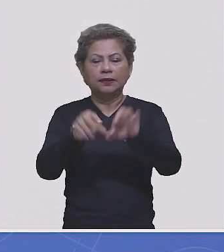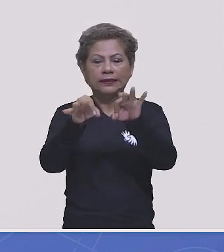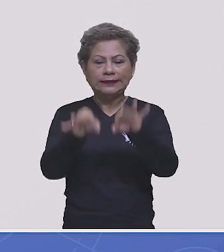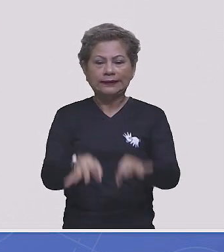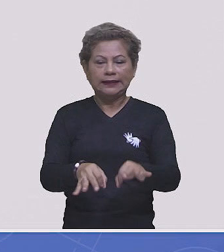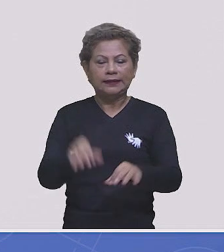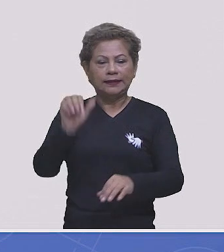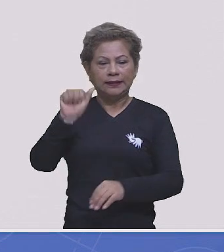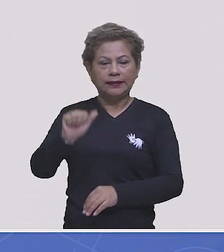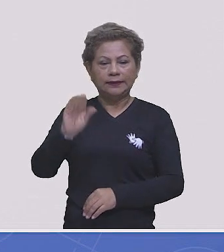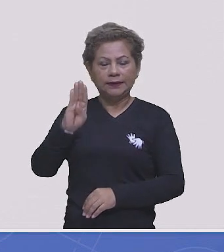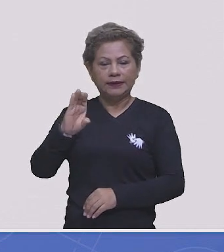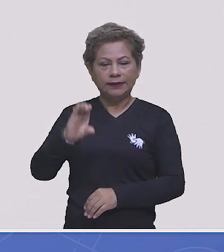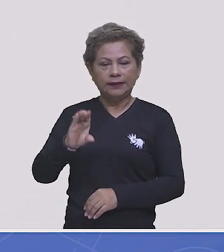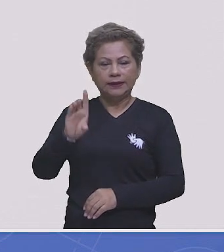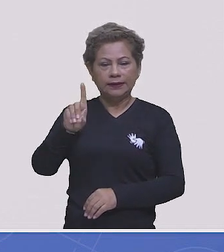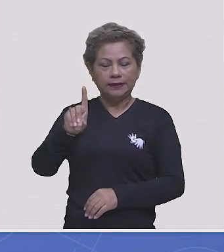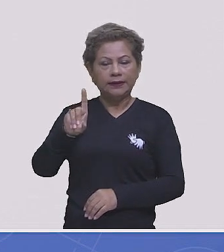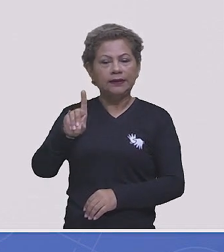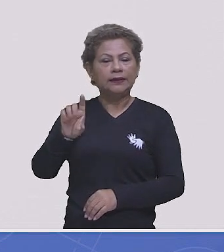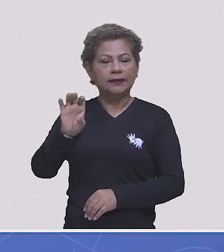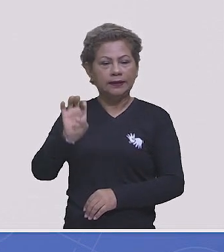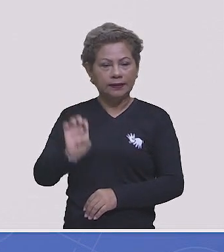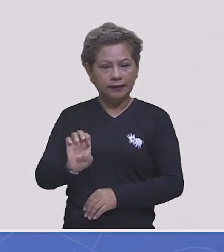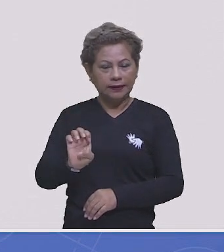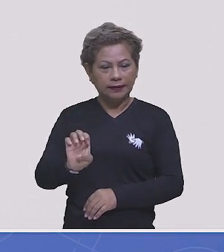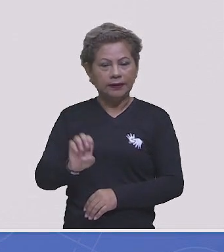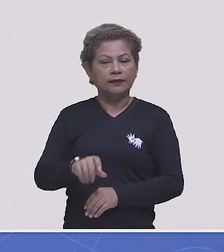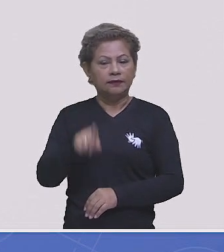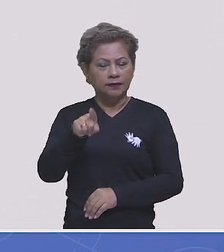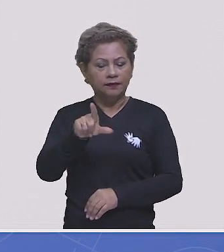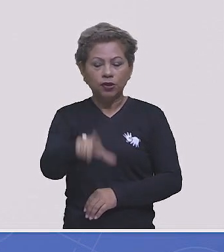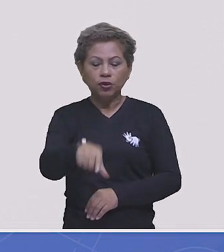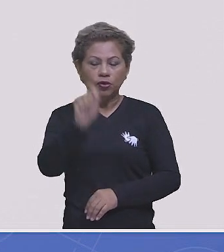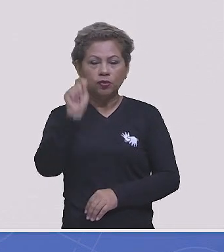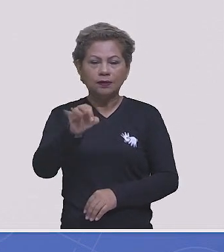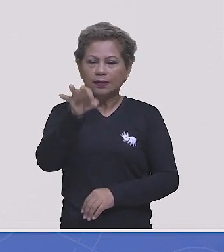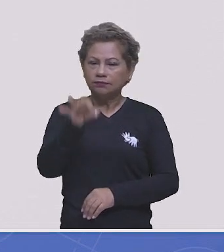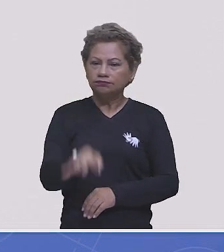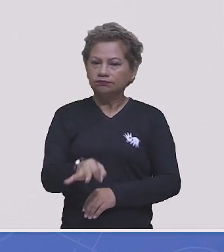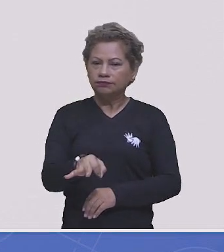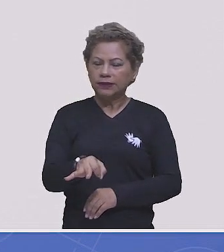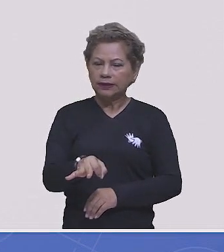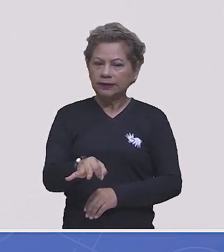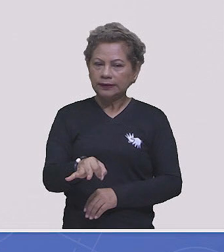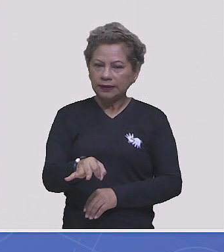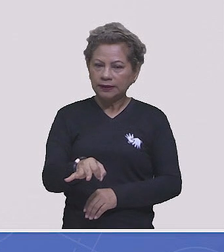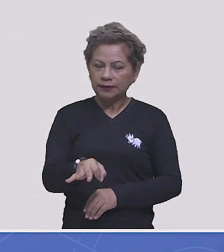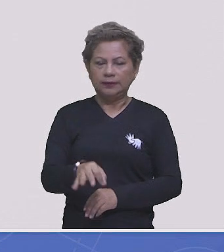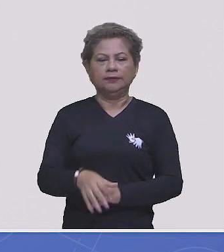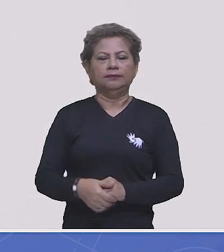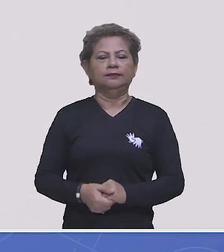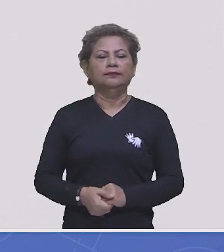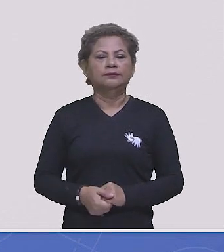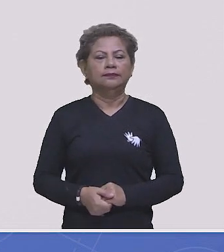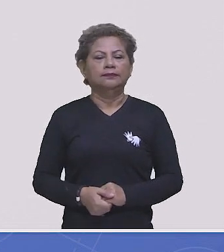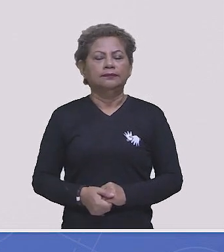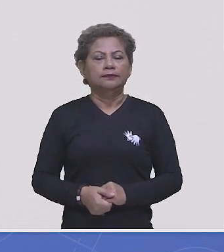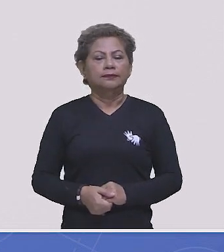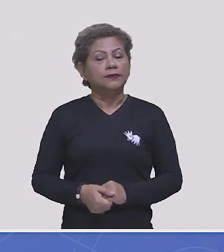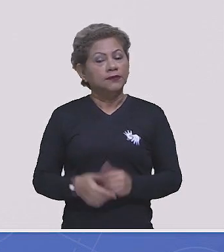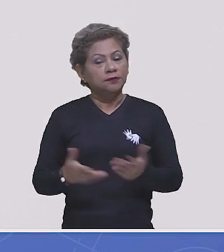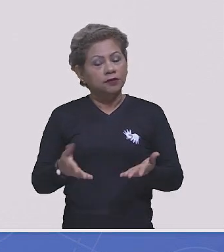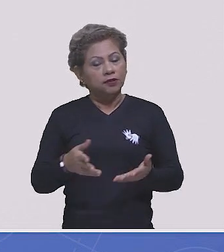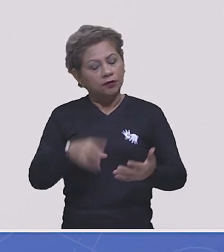E assinalar aí: a 1 e a 2 são verdadeiras, a B, a 1 e a 3 são verdadeiras, a C, a 1 e a 4